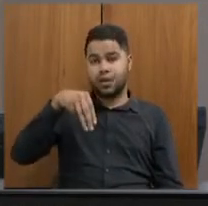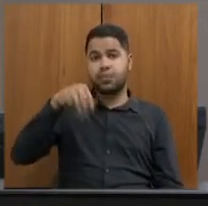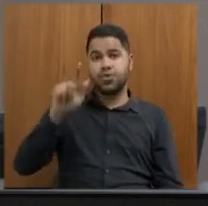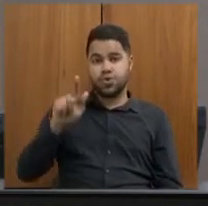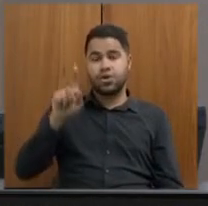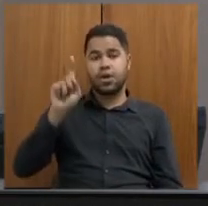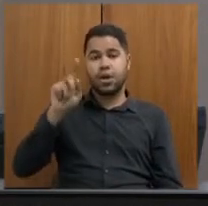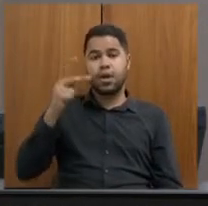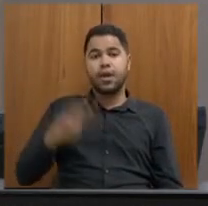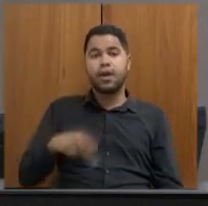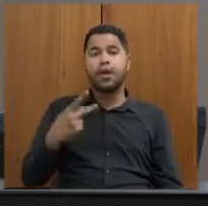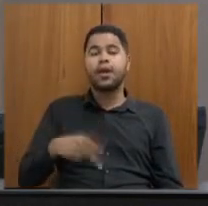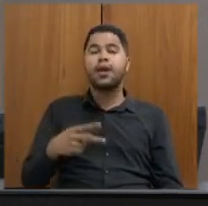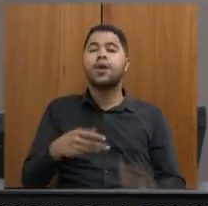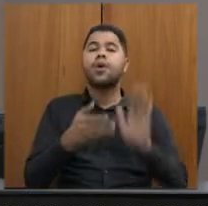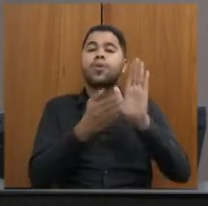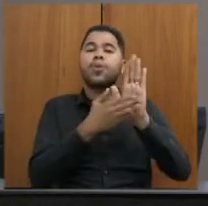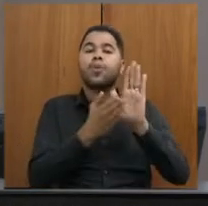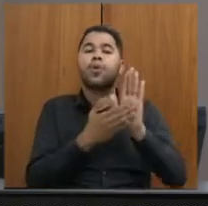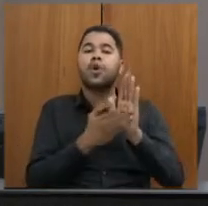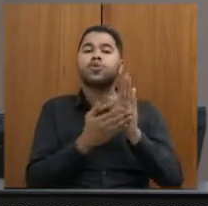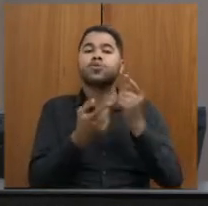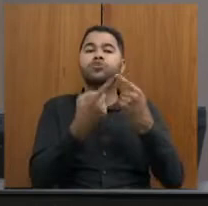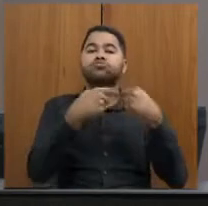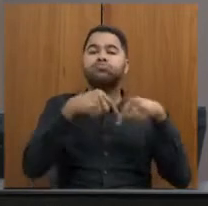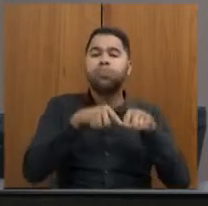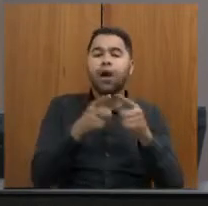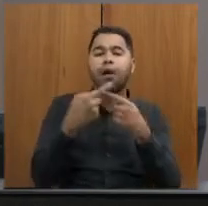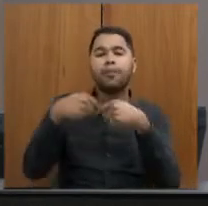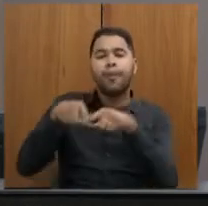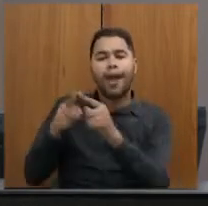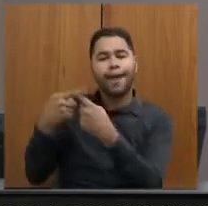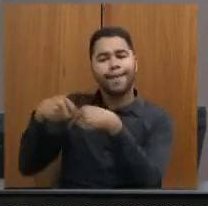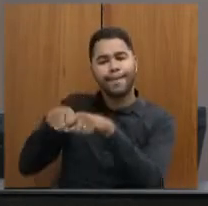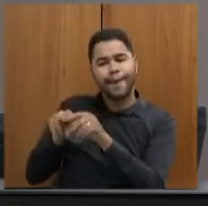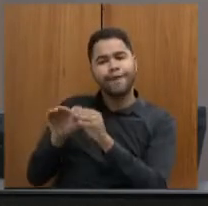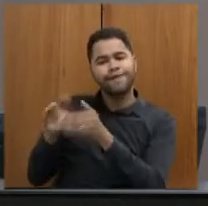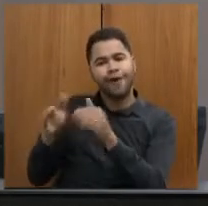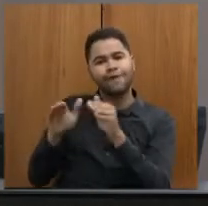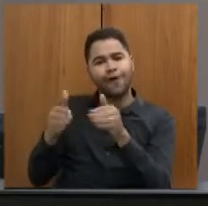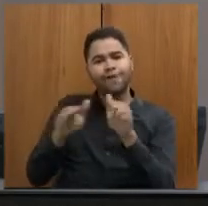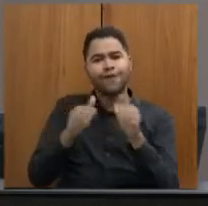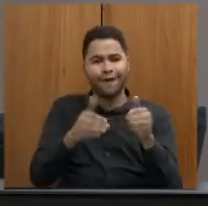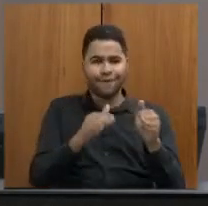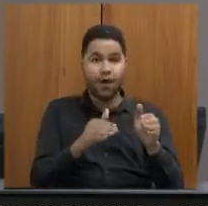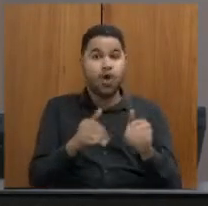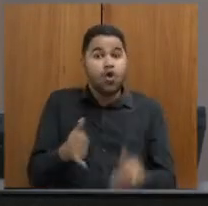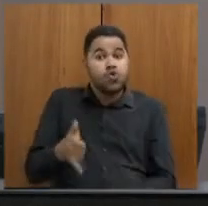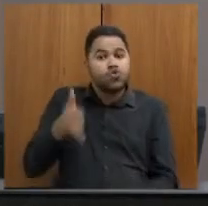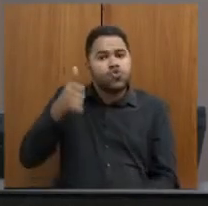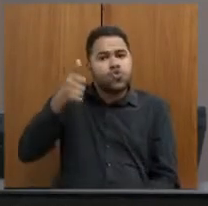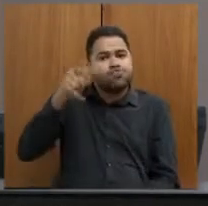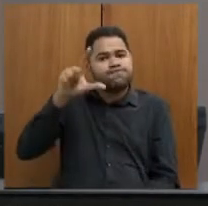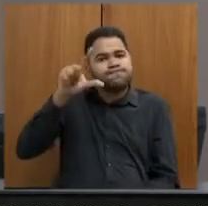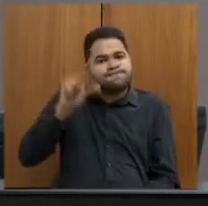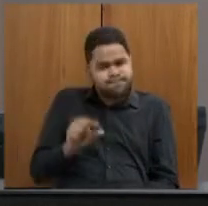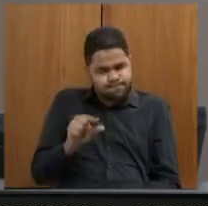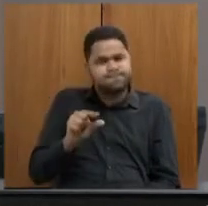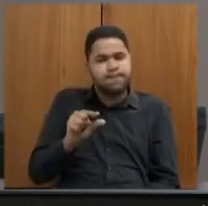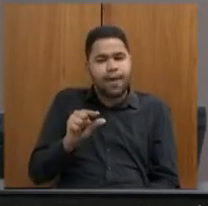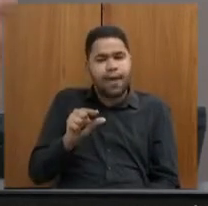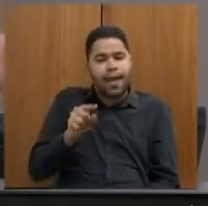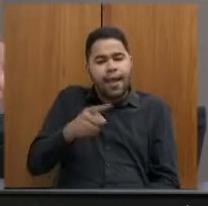Marcelo Bomfim uma proposta de financiamento uma linha de crédito específica com juros abaixo de dois dígitos